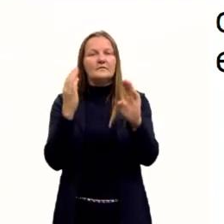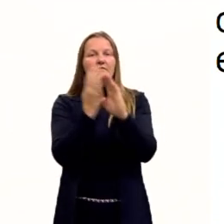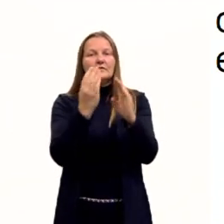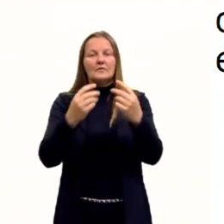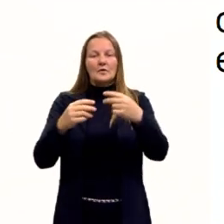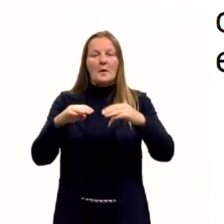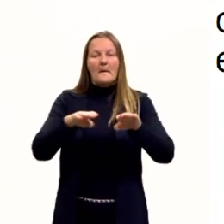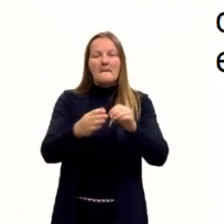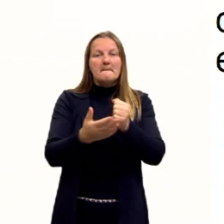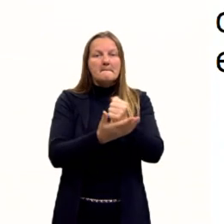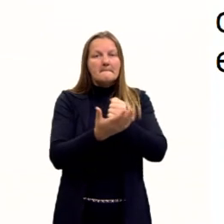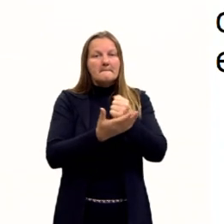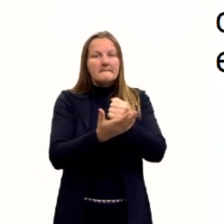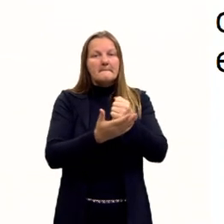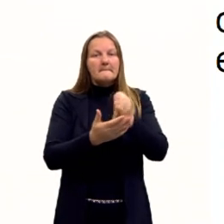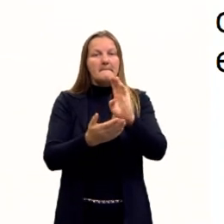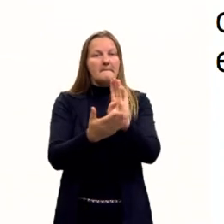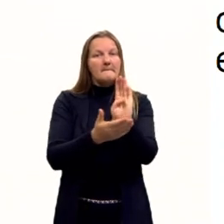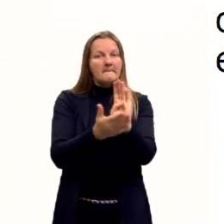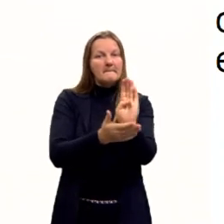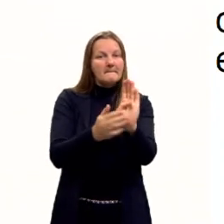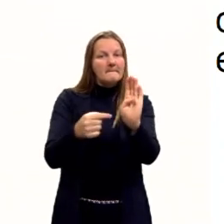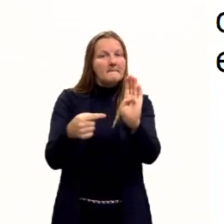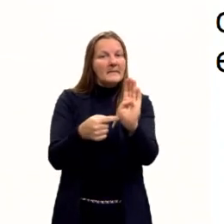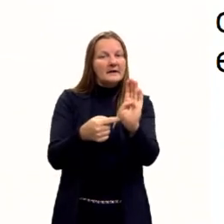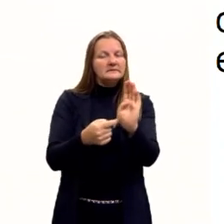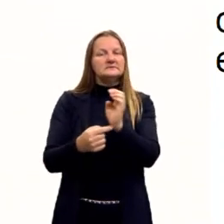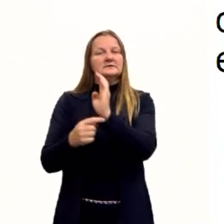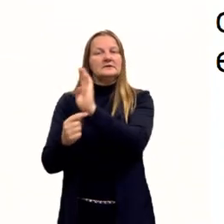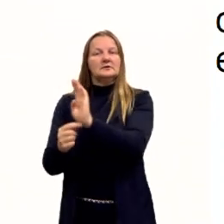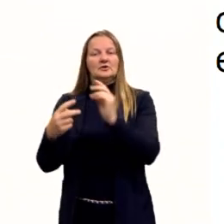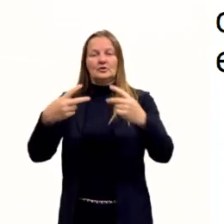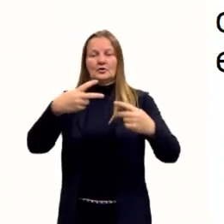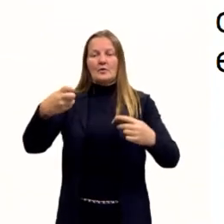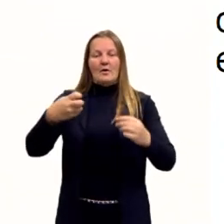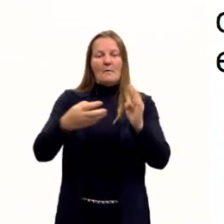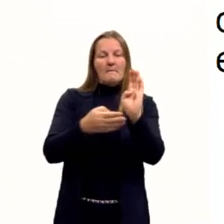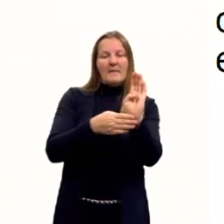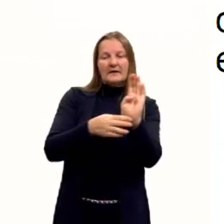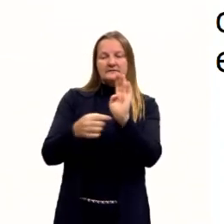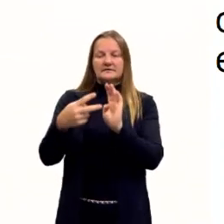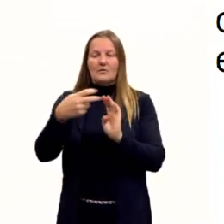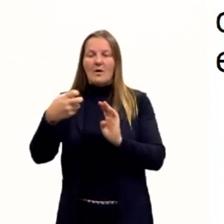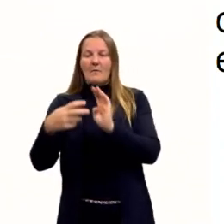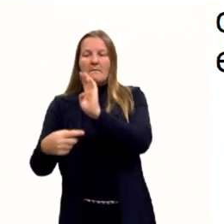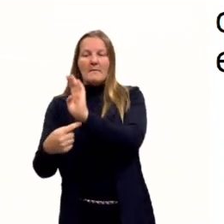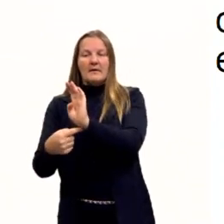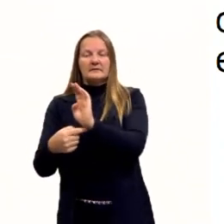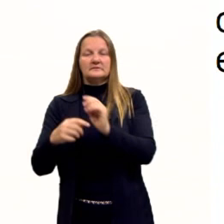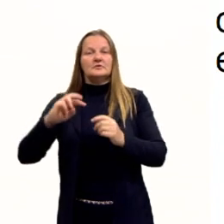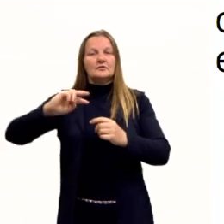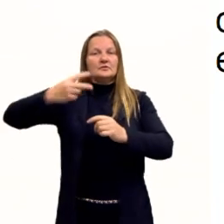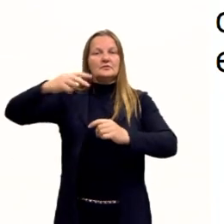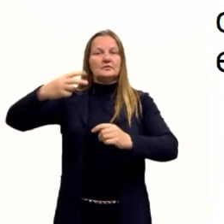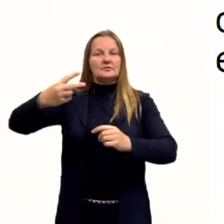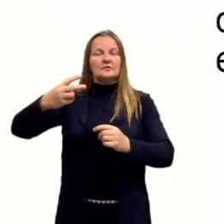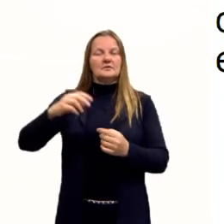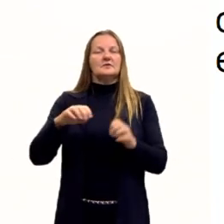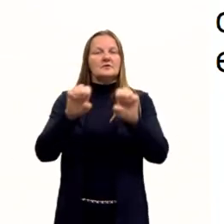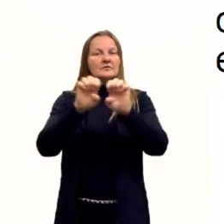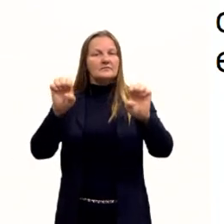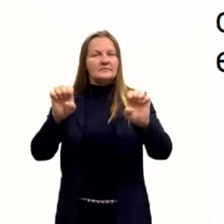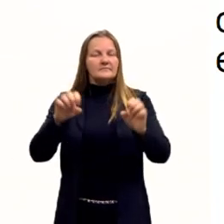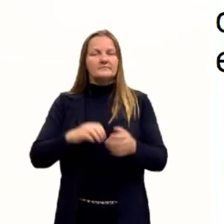de igualar as bases dos dois lados da Igualdade para que seja possível igualar Então os expoentes da